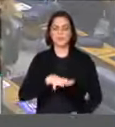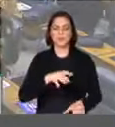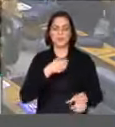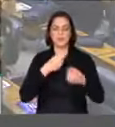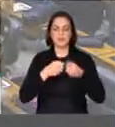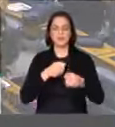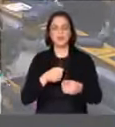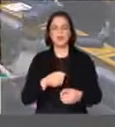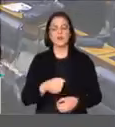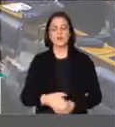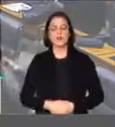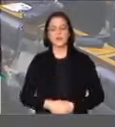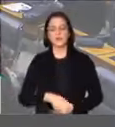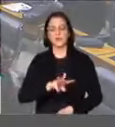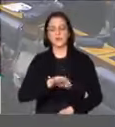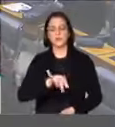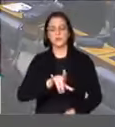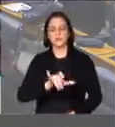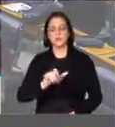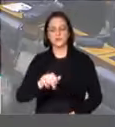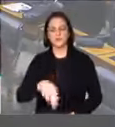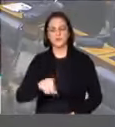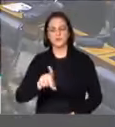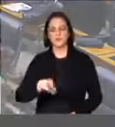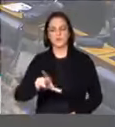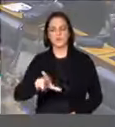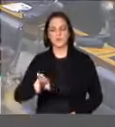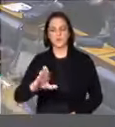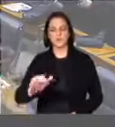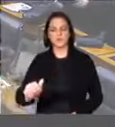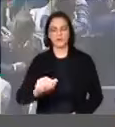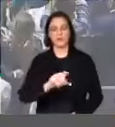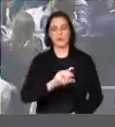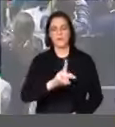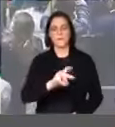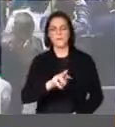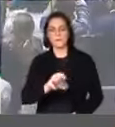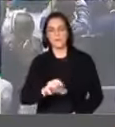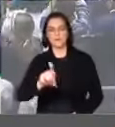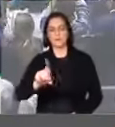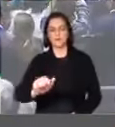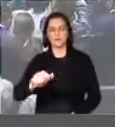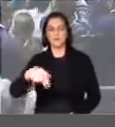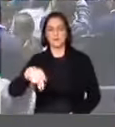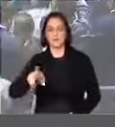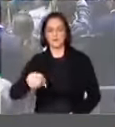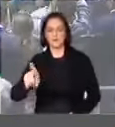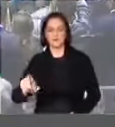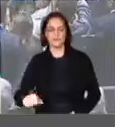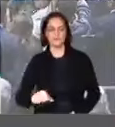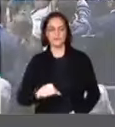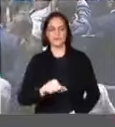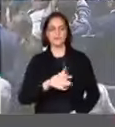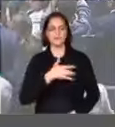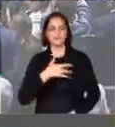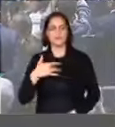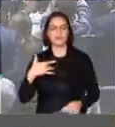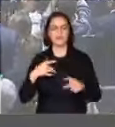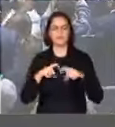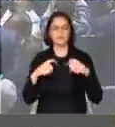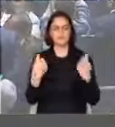Congresso em Foco, William De Luca, Põe na Roda, Somos Comunicação, Saúde e